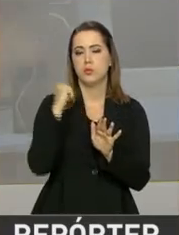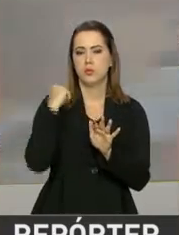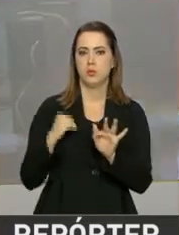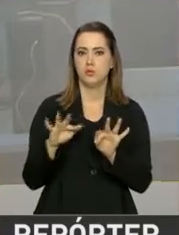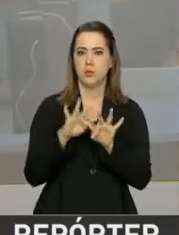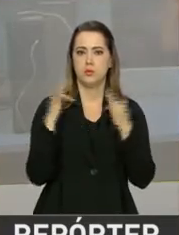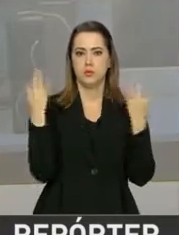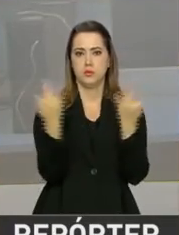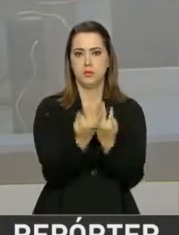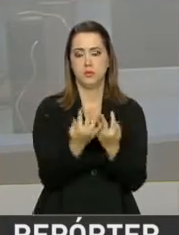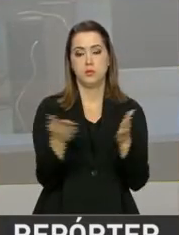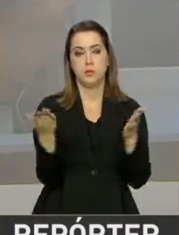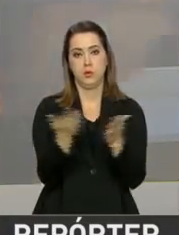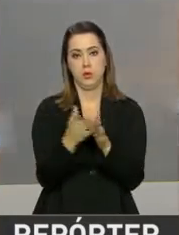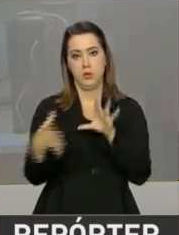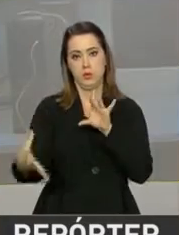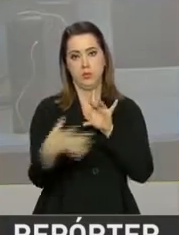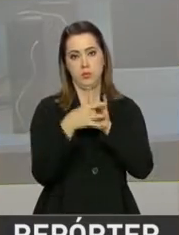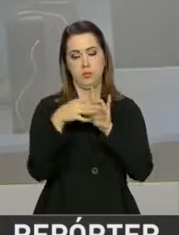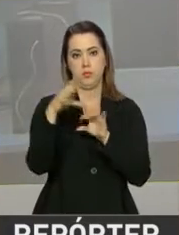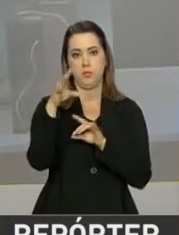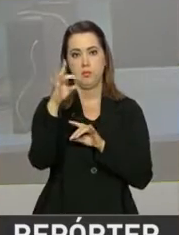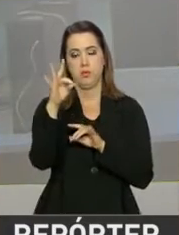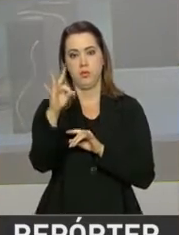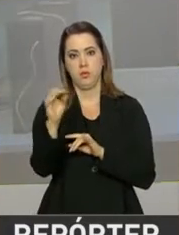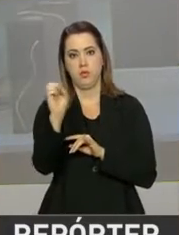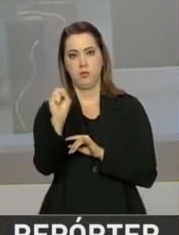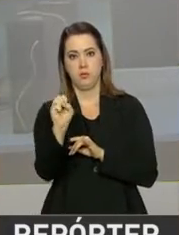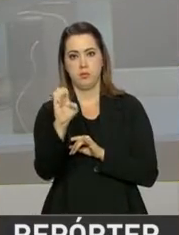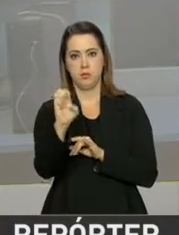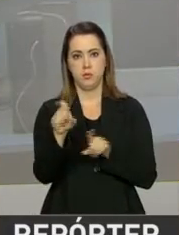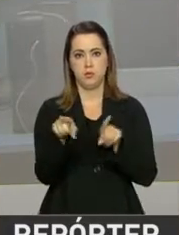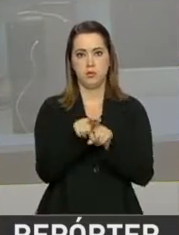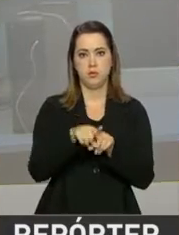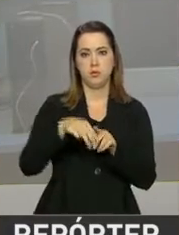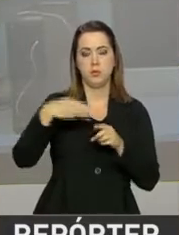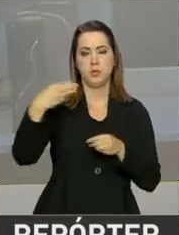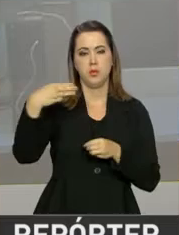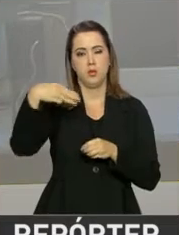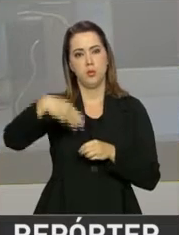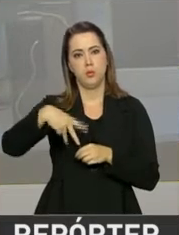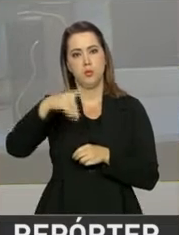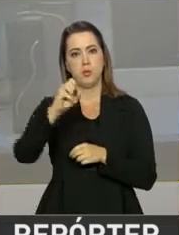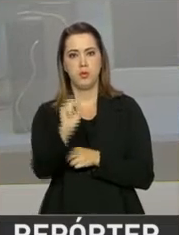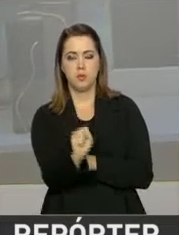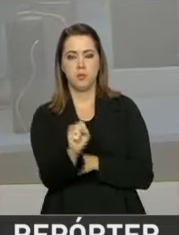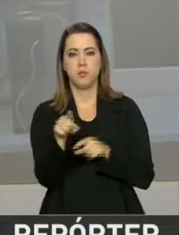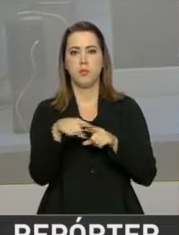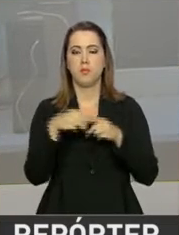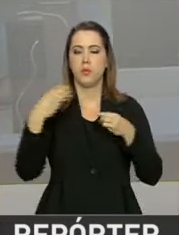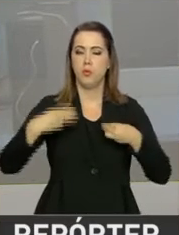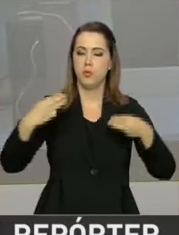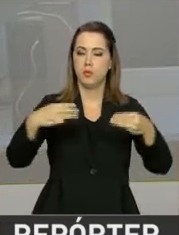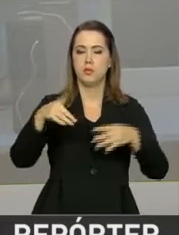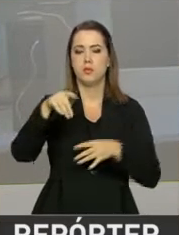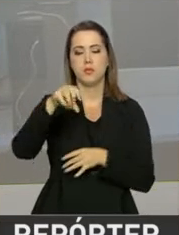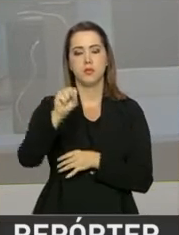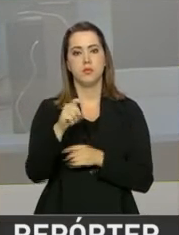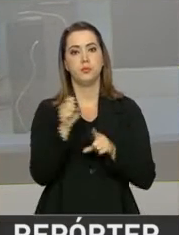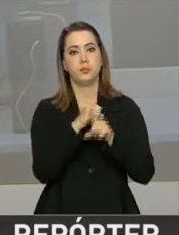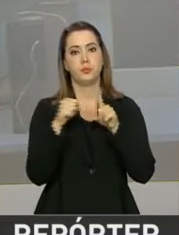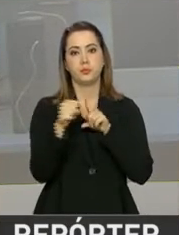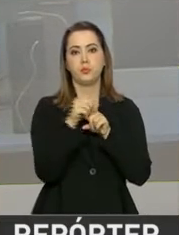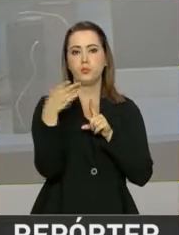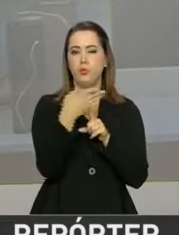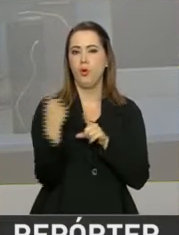parceria dessa vez entre o Tribunal Superior Eleitoral e o Ministério do Desenvolvimento Social e Agrário os dados no cadastro único para programas